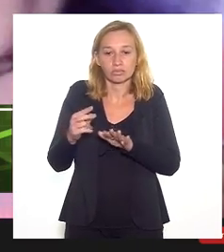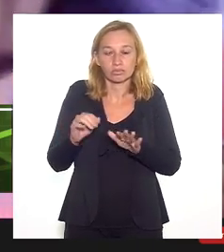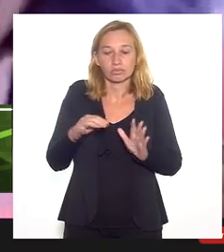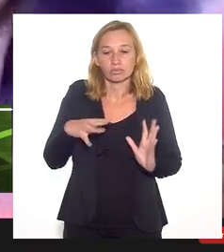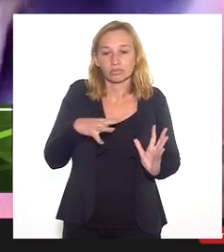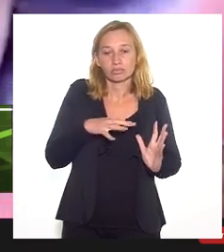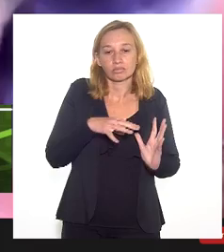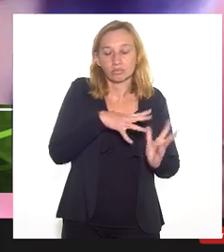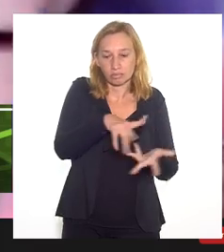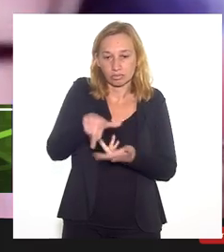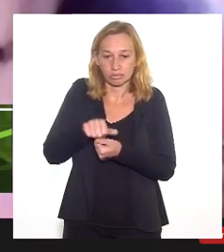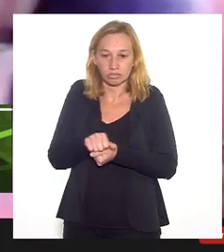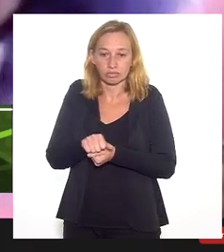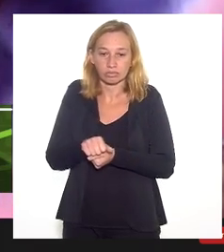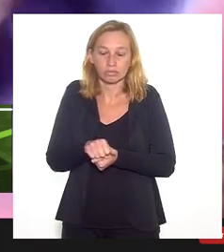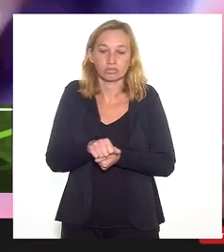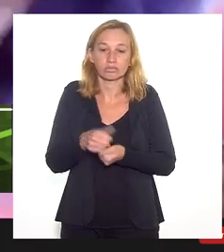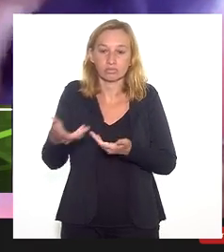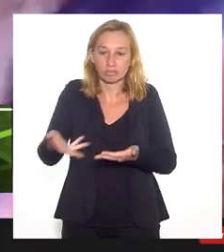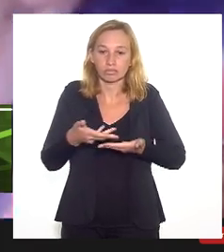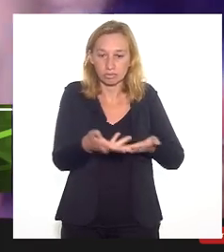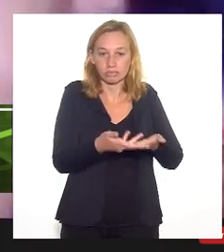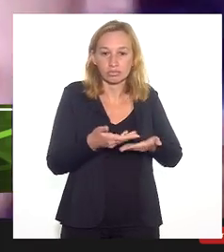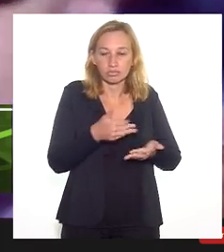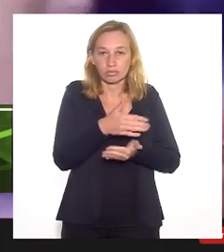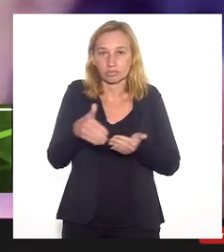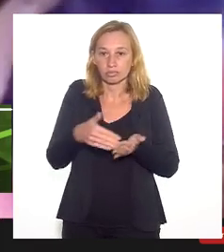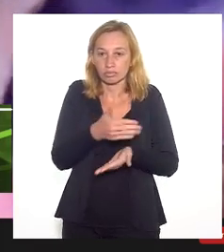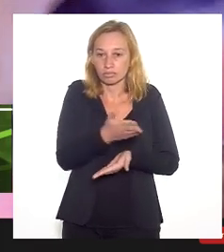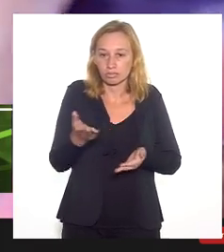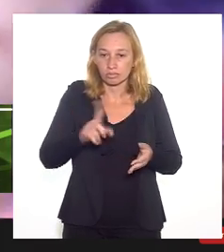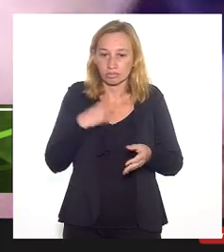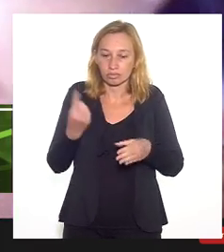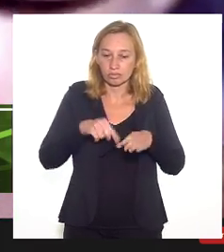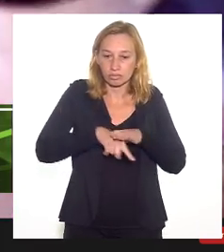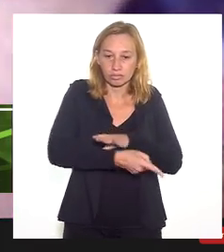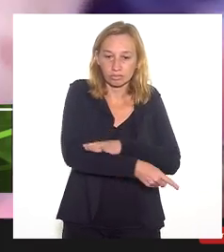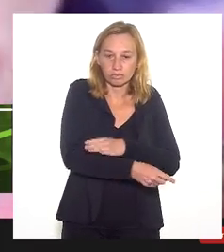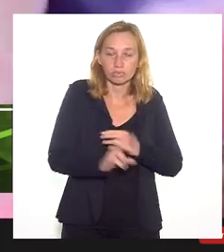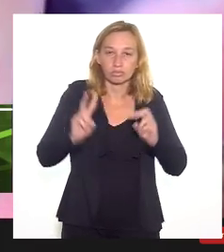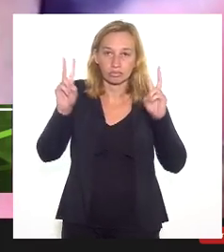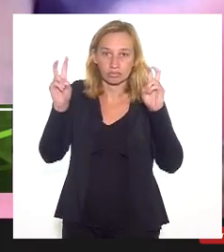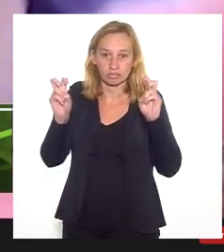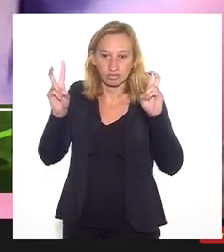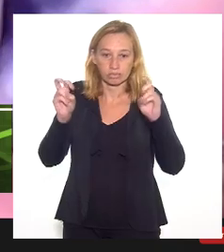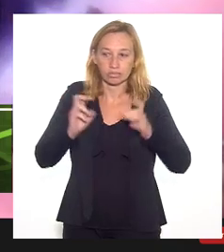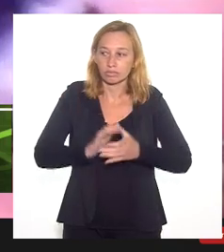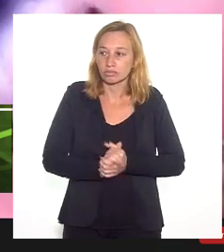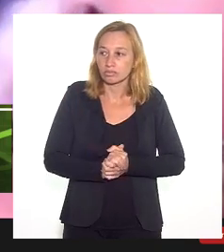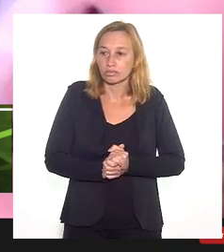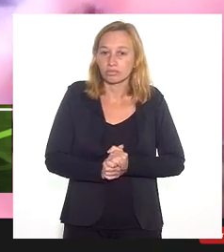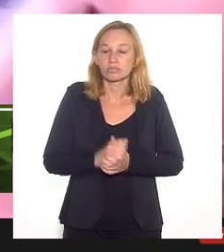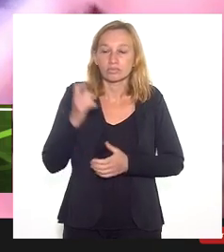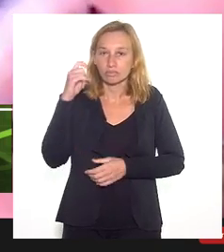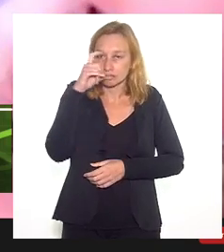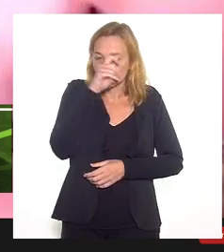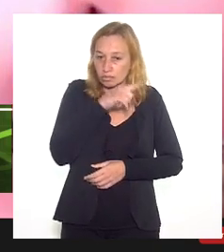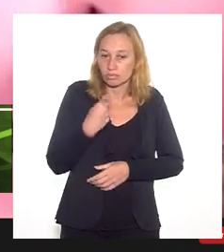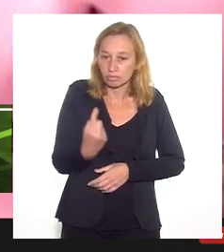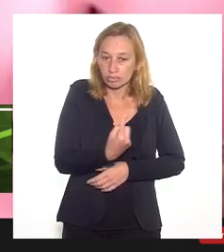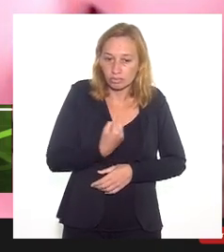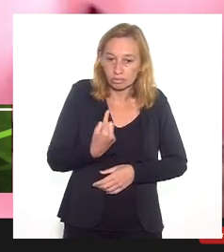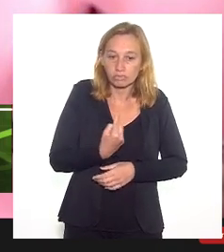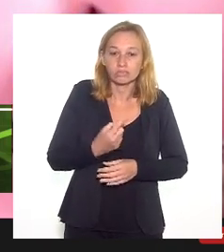contexto do financiamento então é um convite a todos para a gente aprofundar a questão tão difícil para